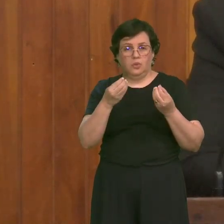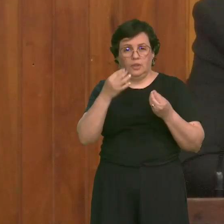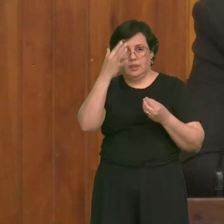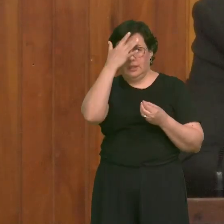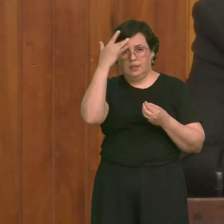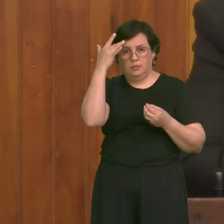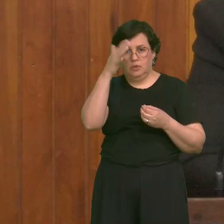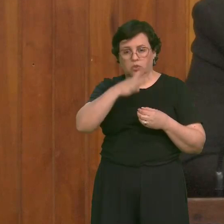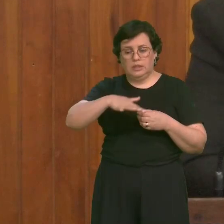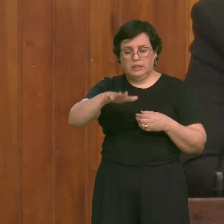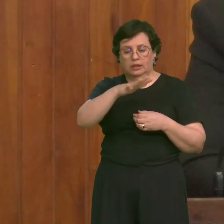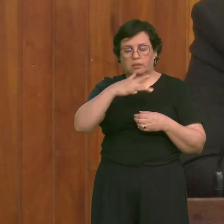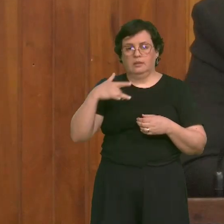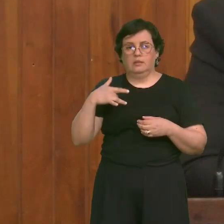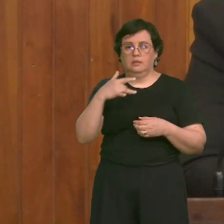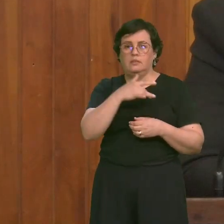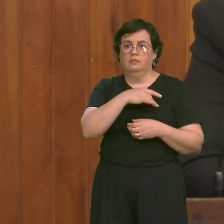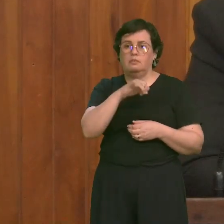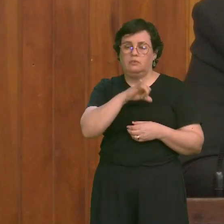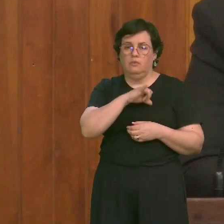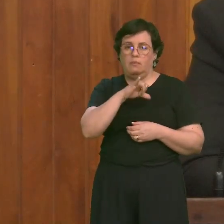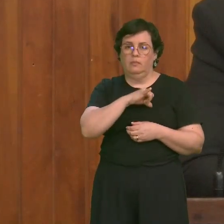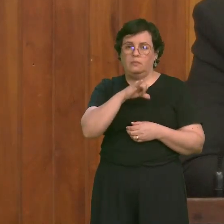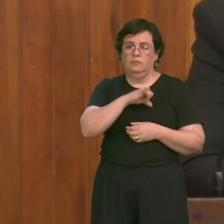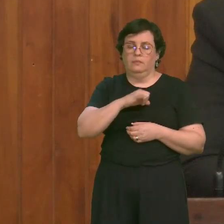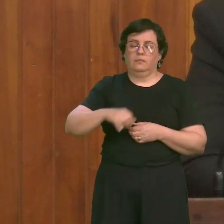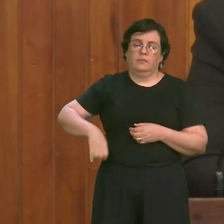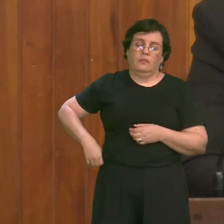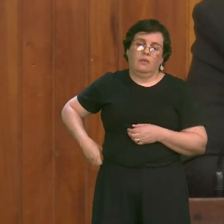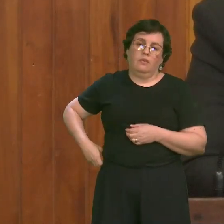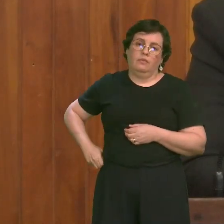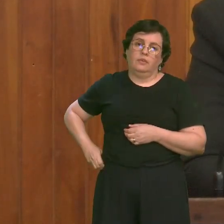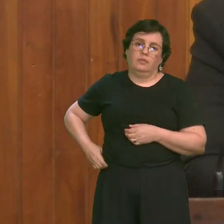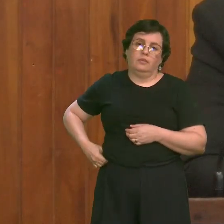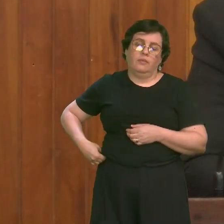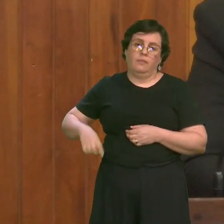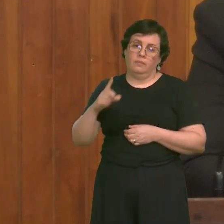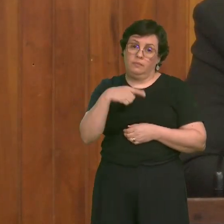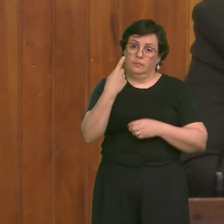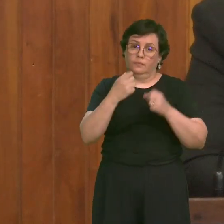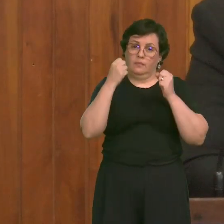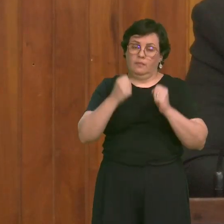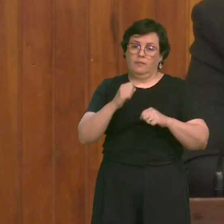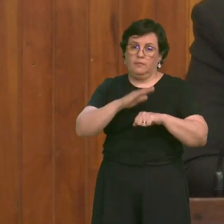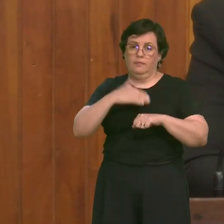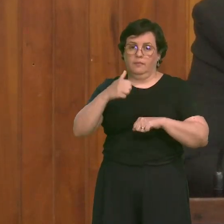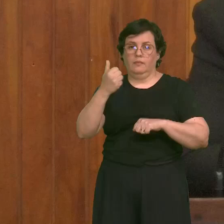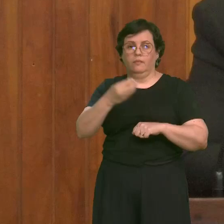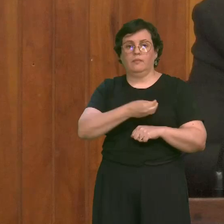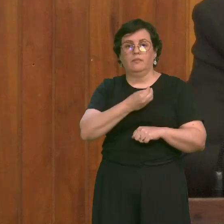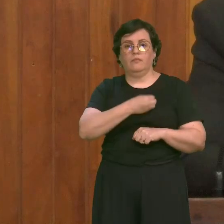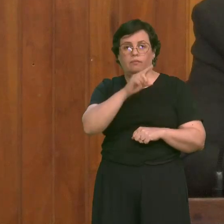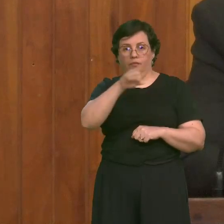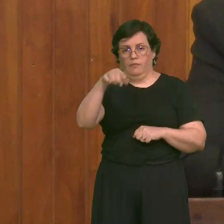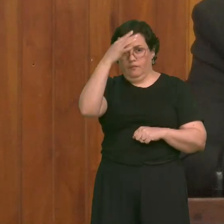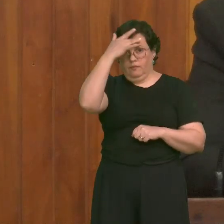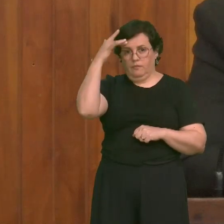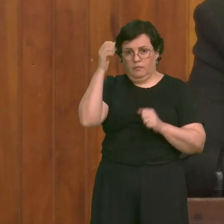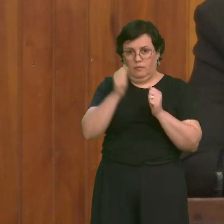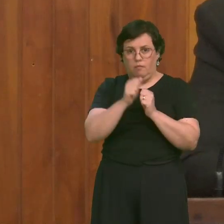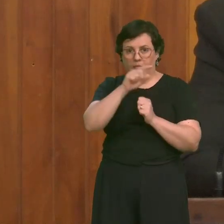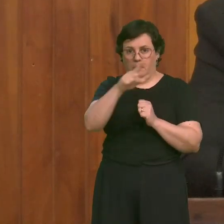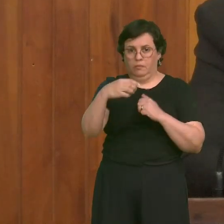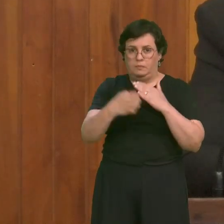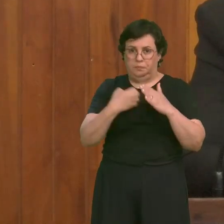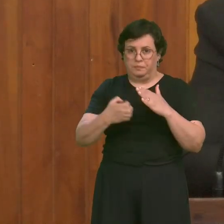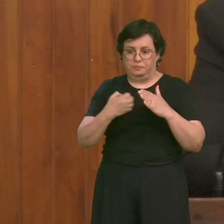gente da área da saúde sofrendo a gente poderia melhorar a vida dessas pessoas no mínimo com essas